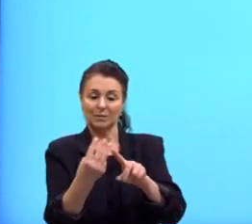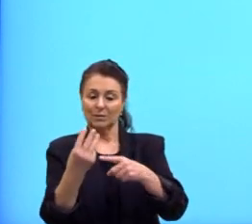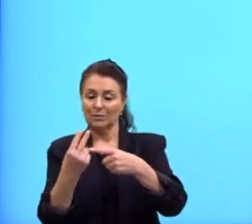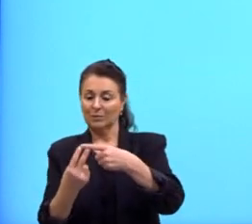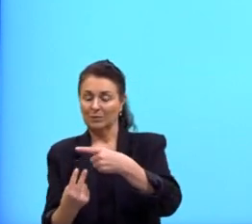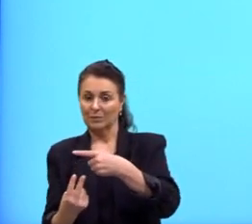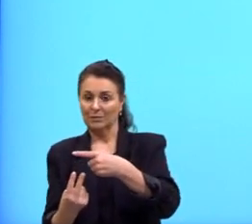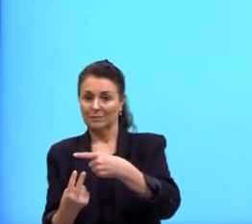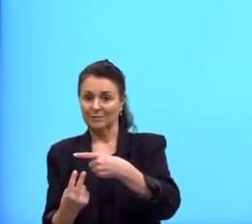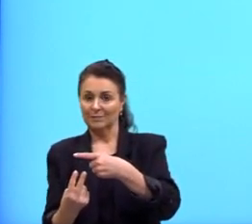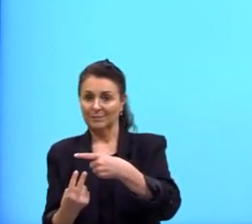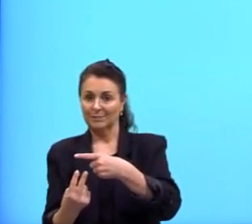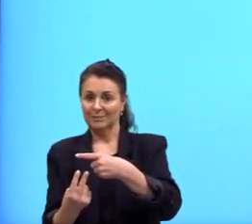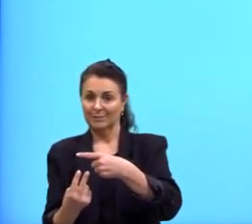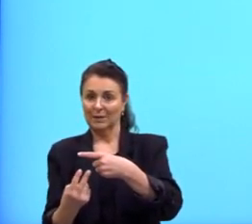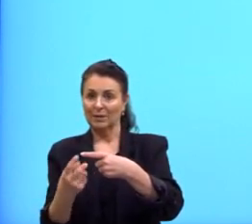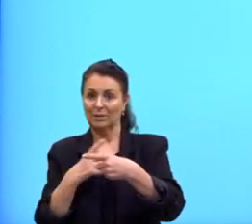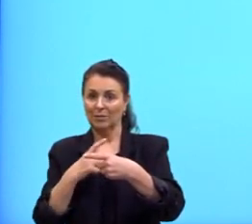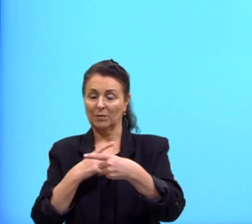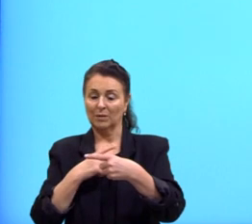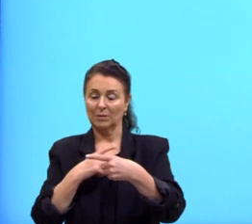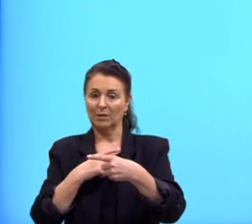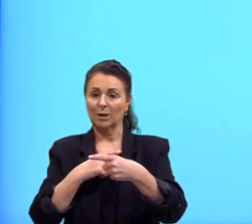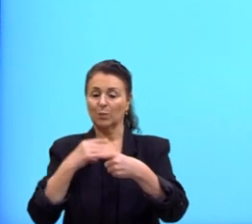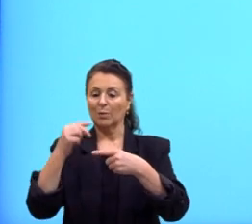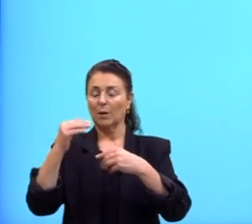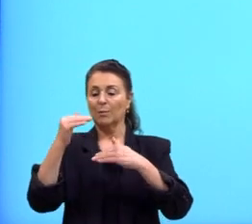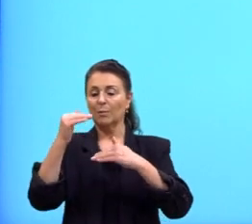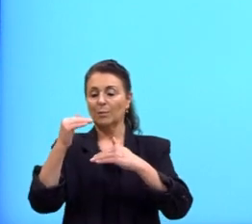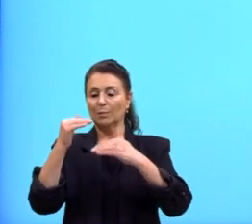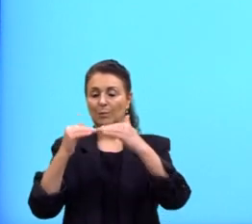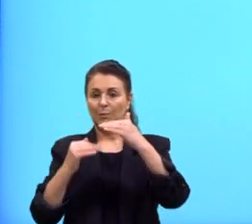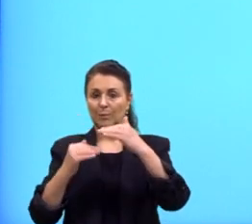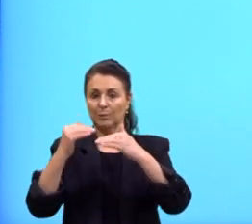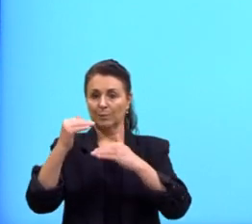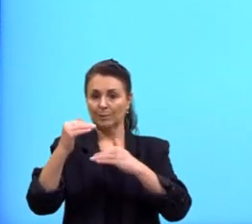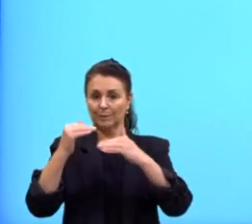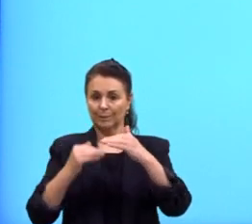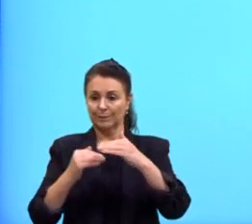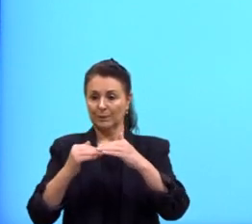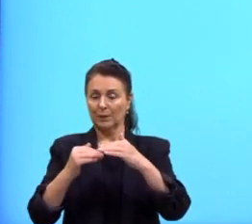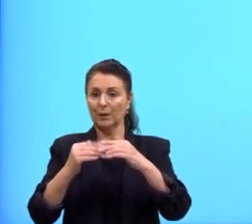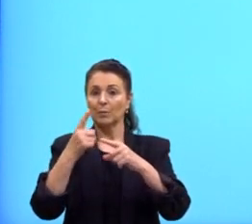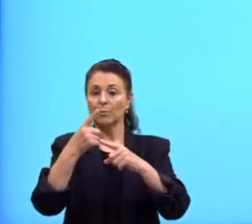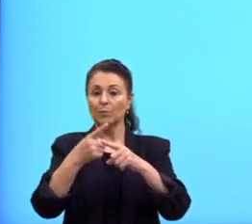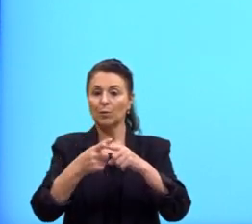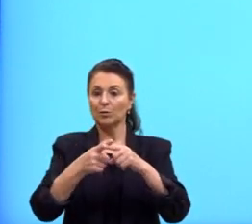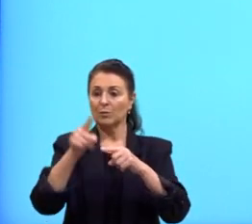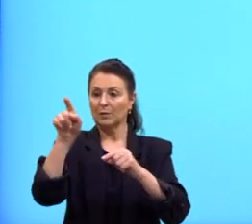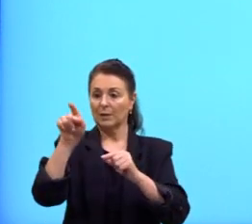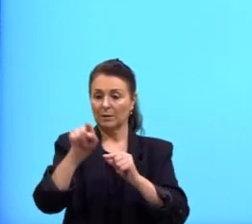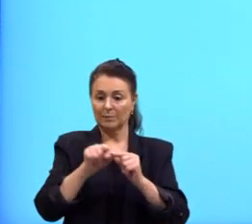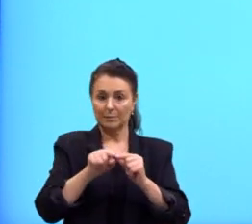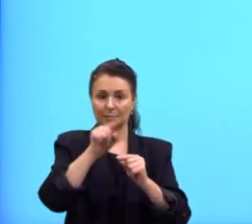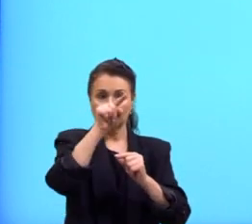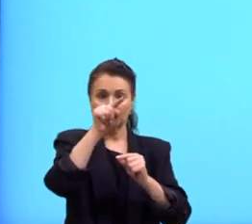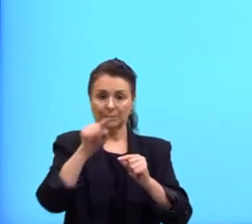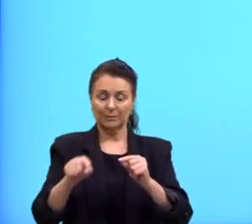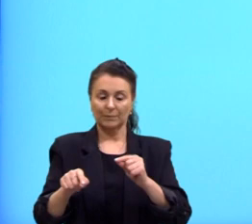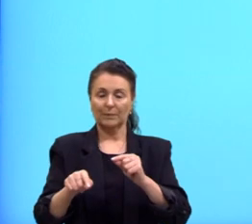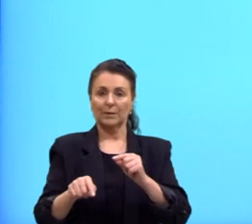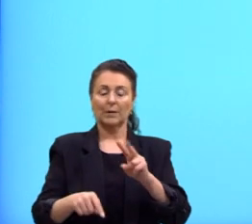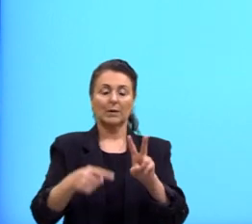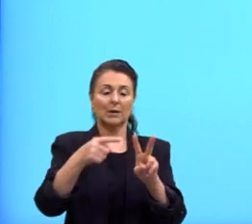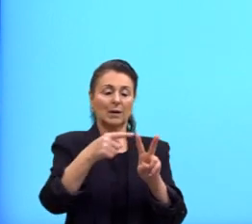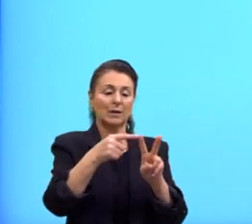2 Aqui nós temos então uma proporção né multiplicamos as diagonais Então temos raiz de 3